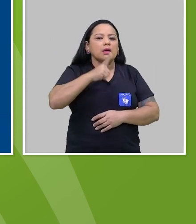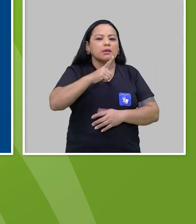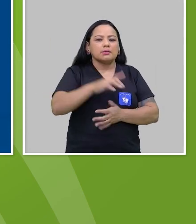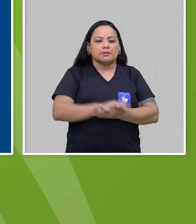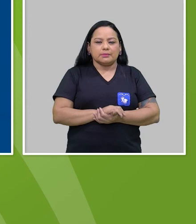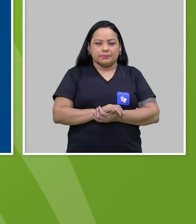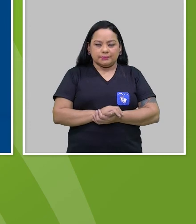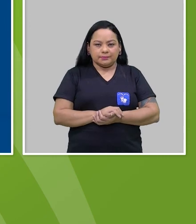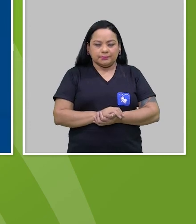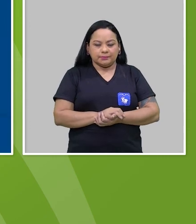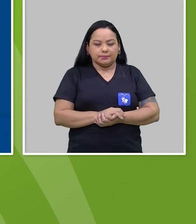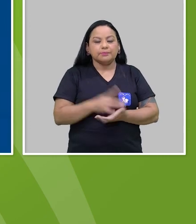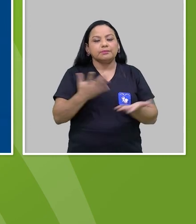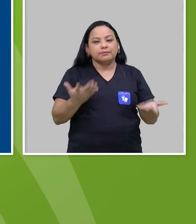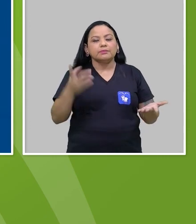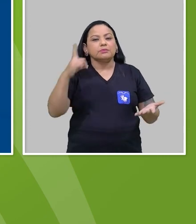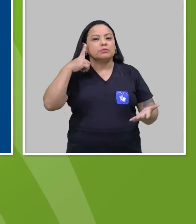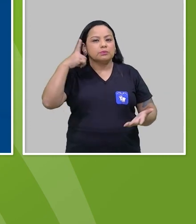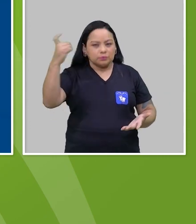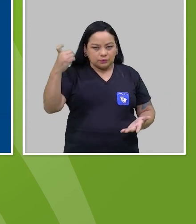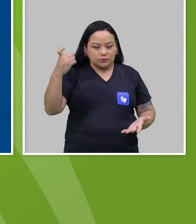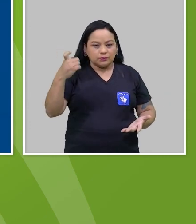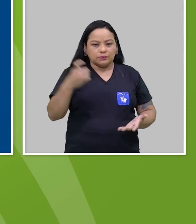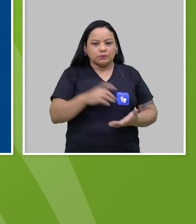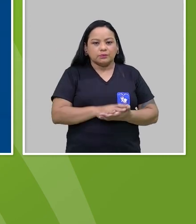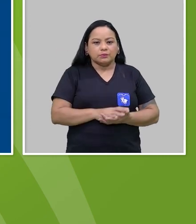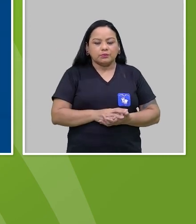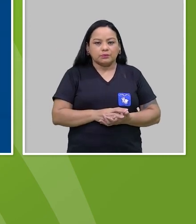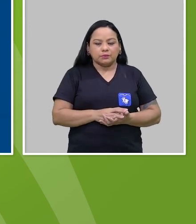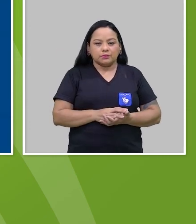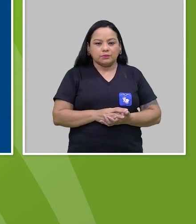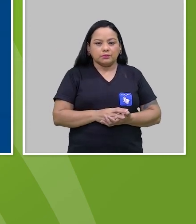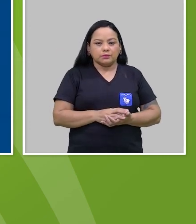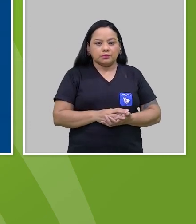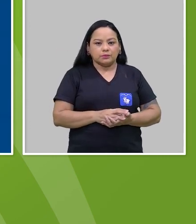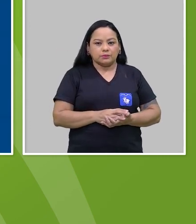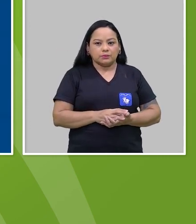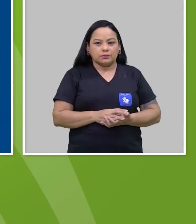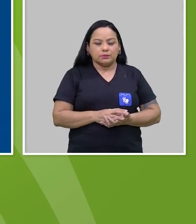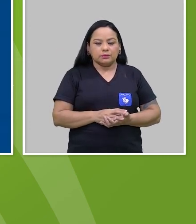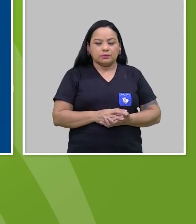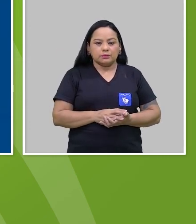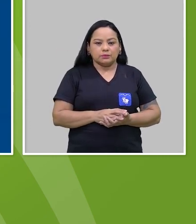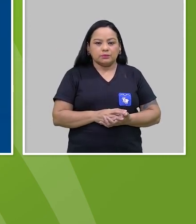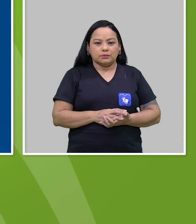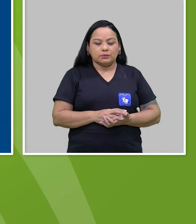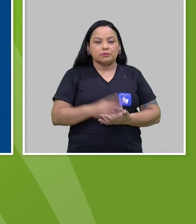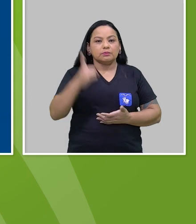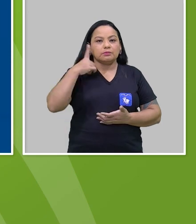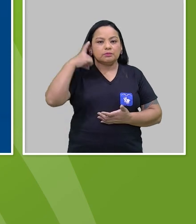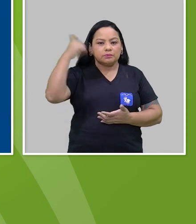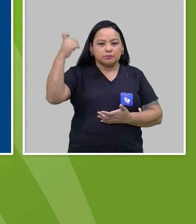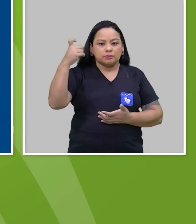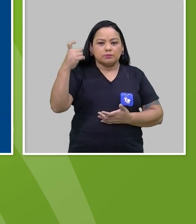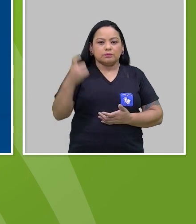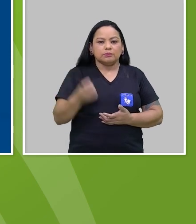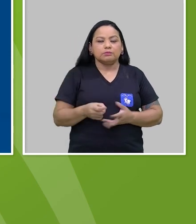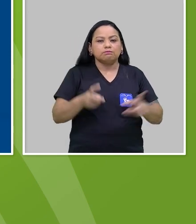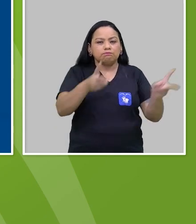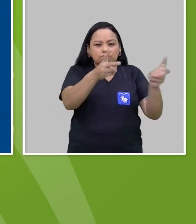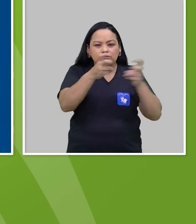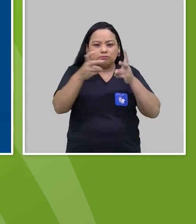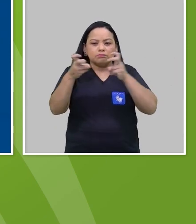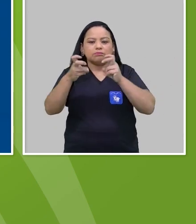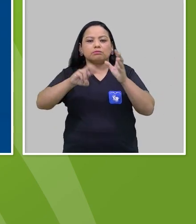olha aí, ó, o som é... Aí não, eu quero o quadradinho. O som é a